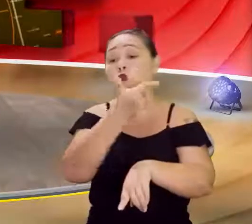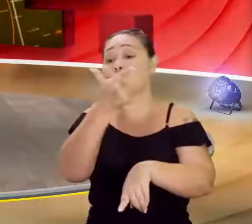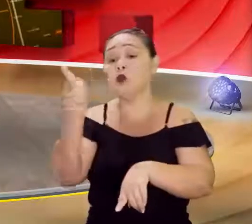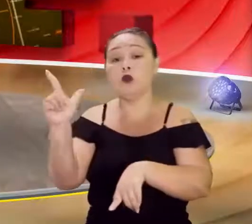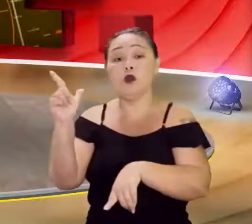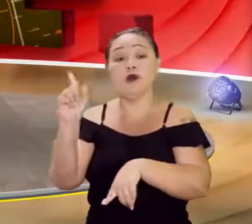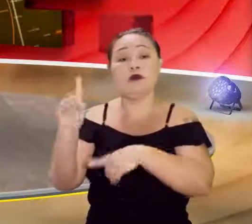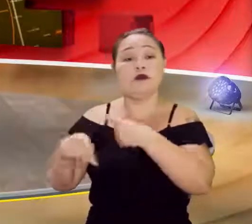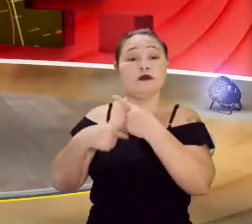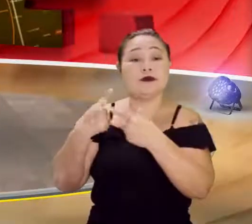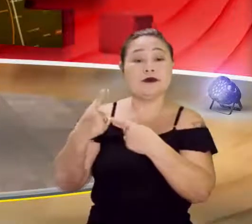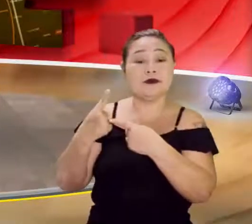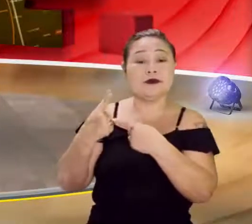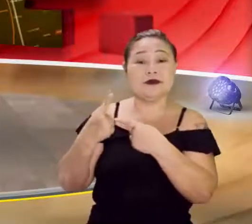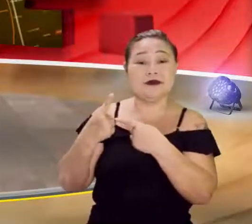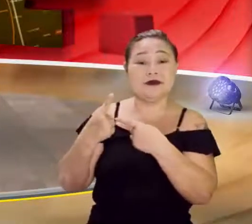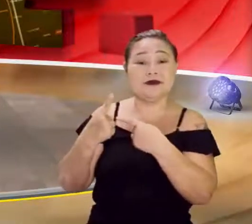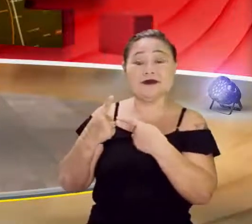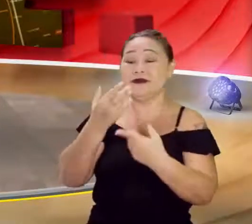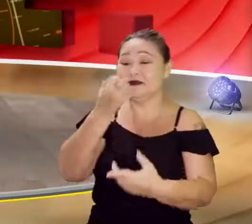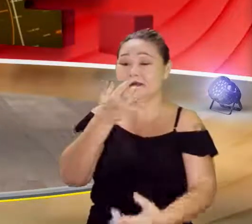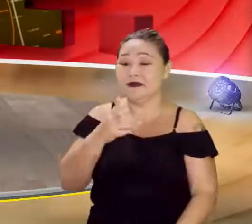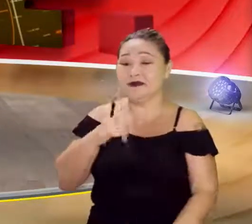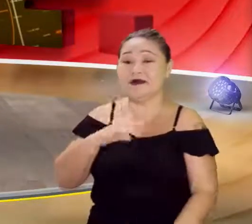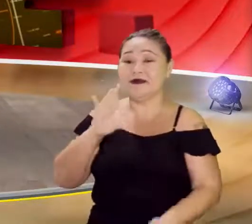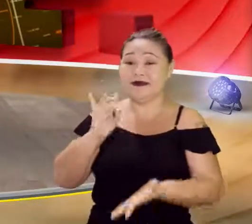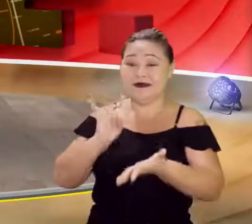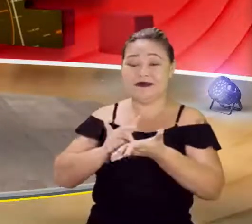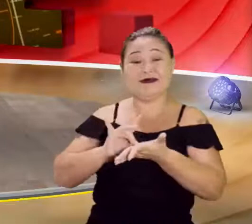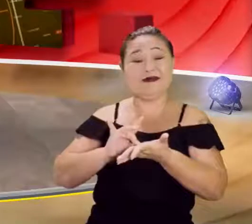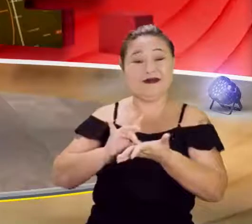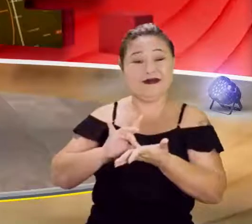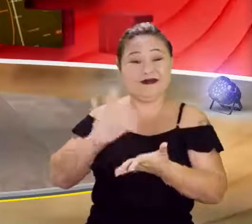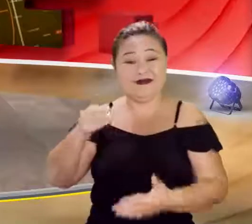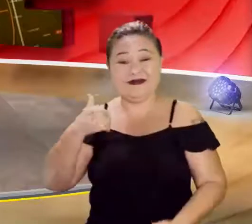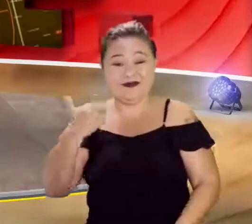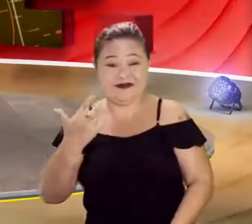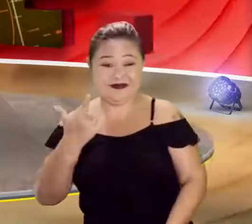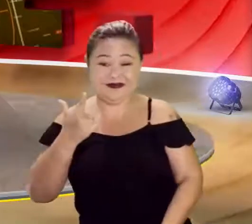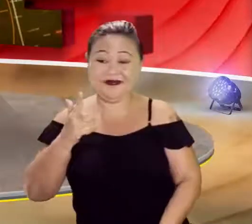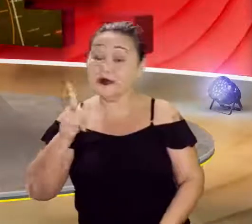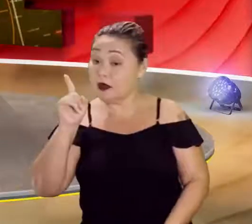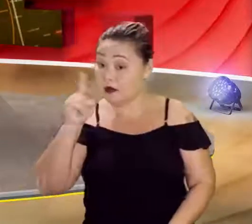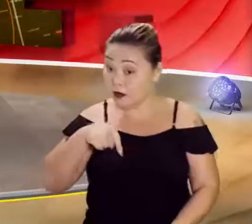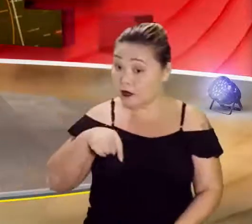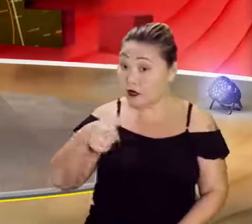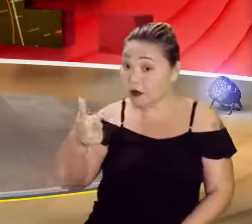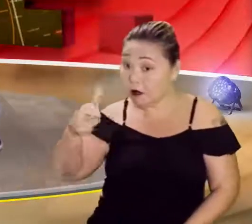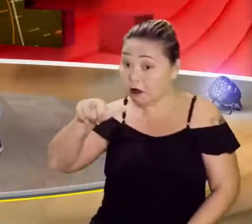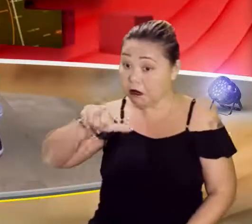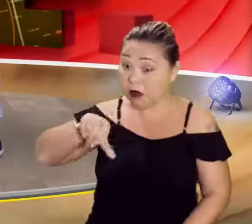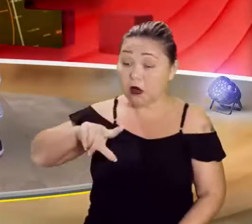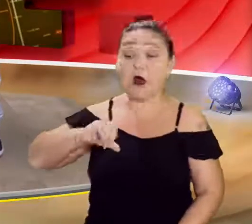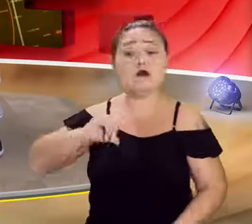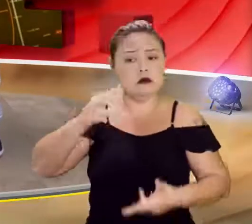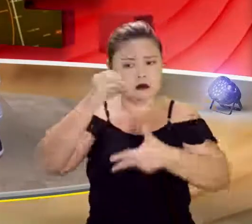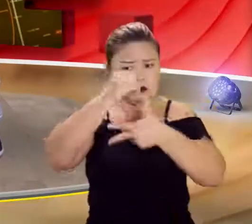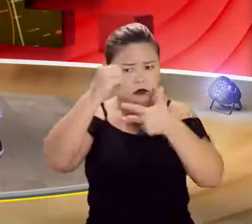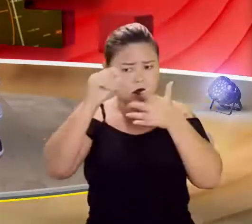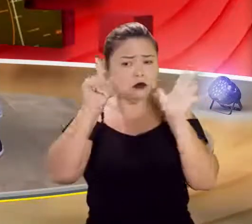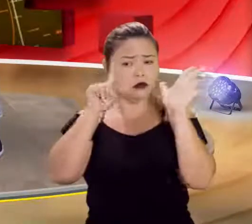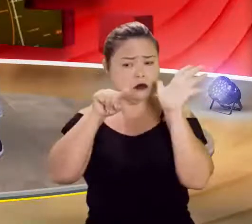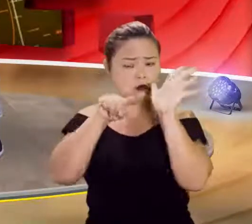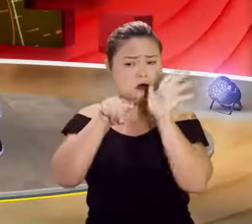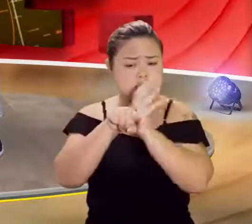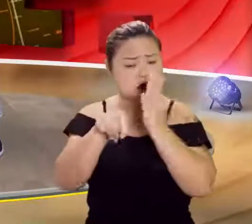maneira. Tu não vai ter... Tava bom demais pra ser verdade, né? Ainda pode piorar, É porque tem umas questões do Enem que ele